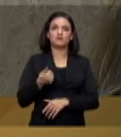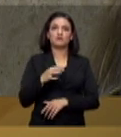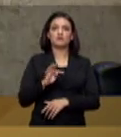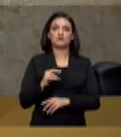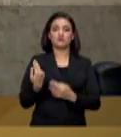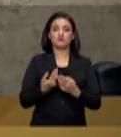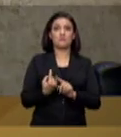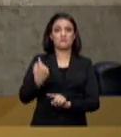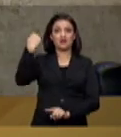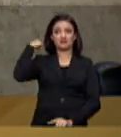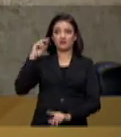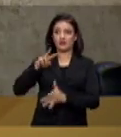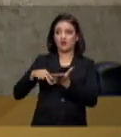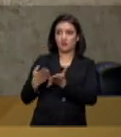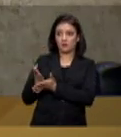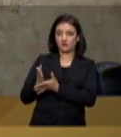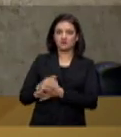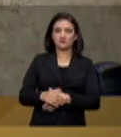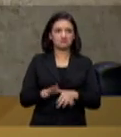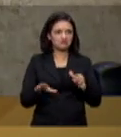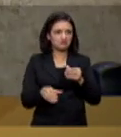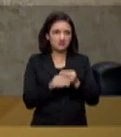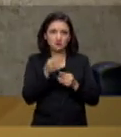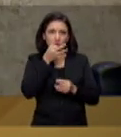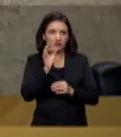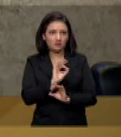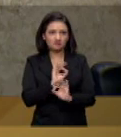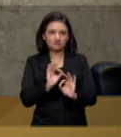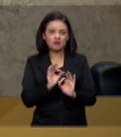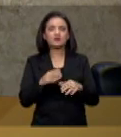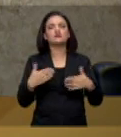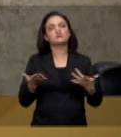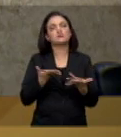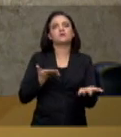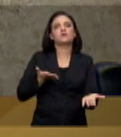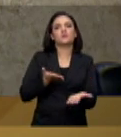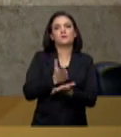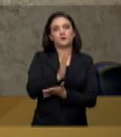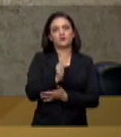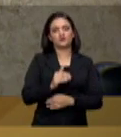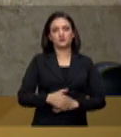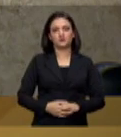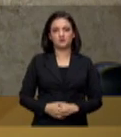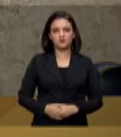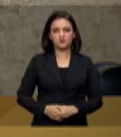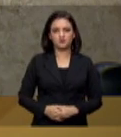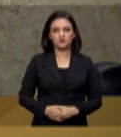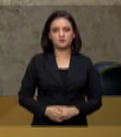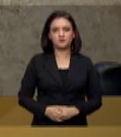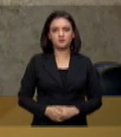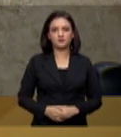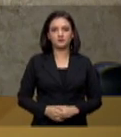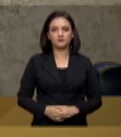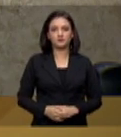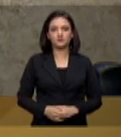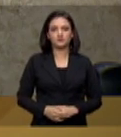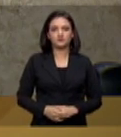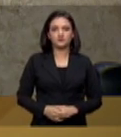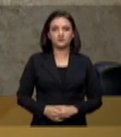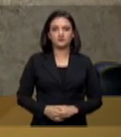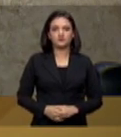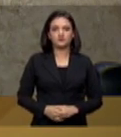anterior. Não havendo nenhuma observação, eu considero aprovada a ata.